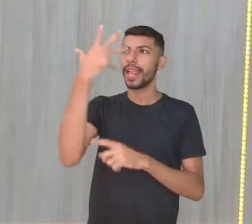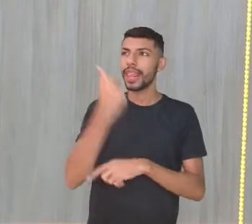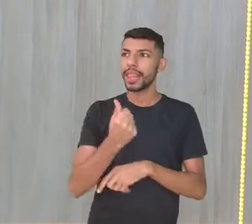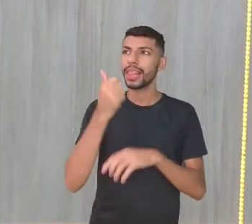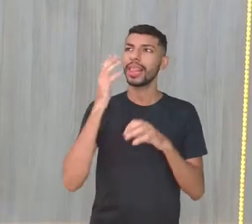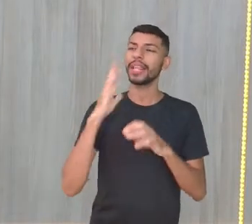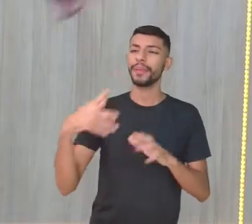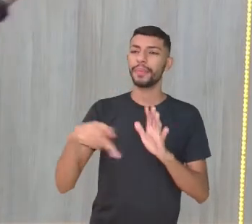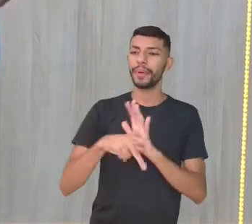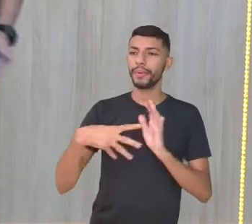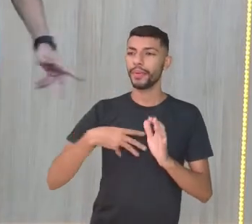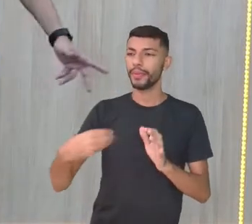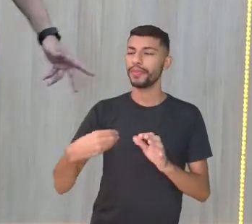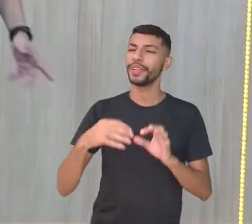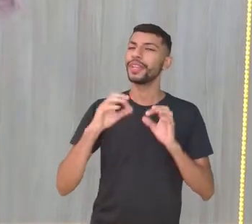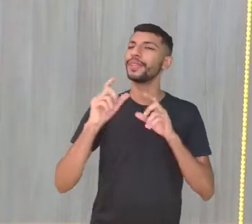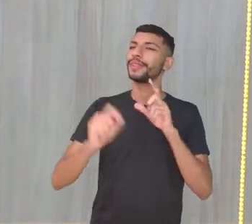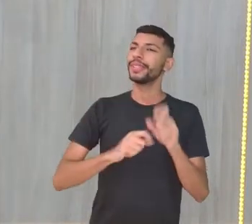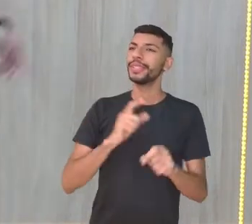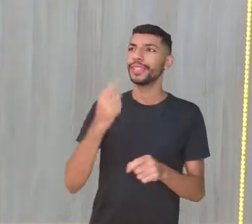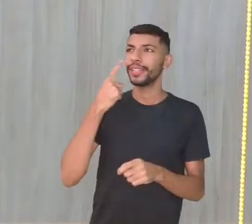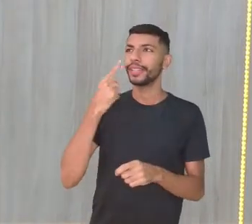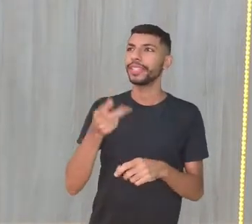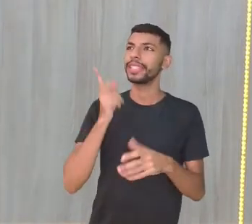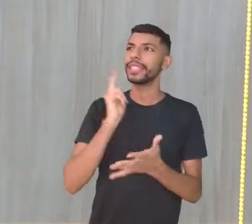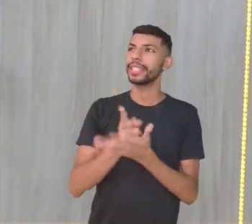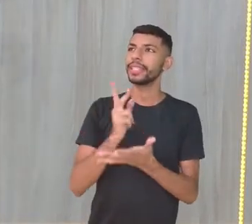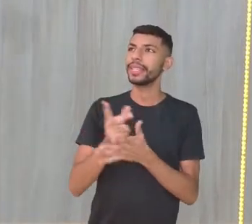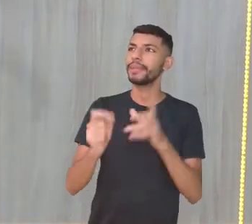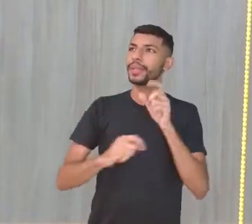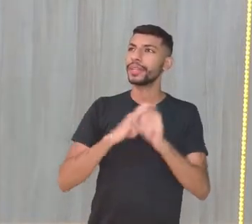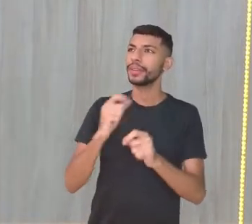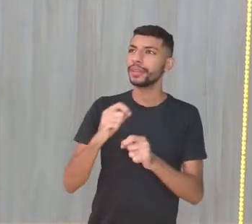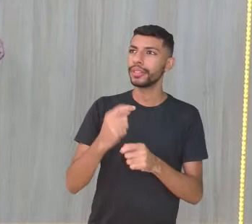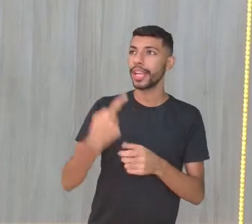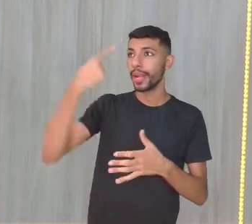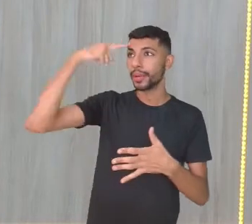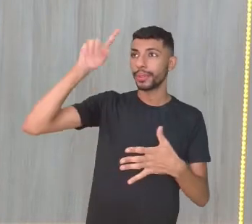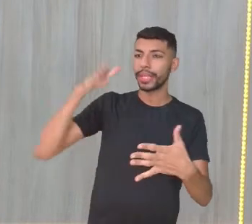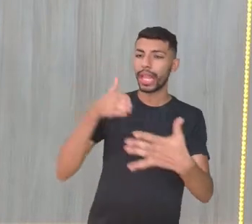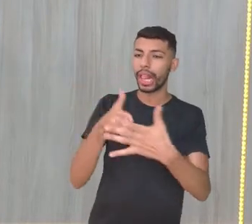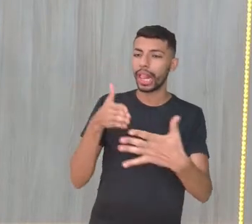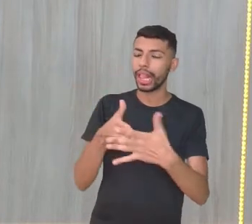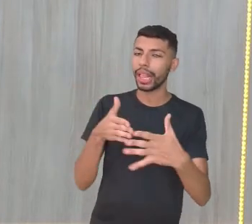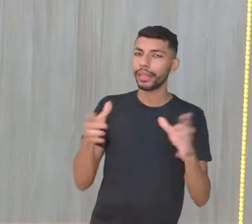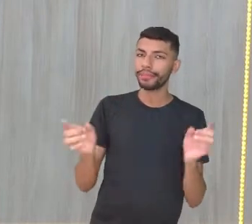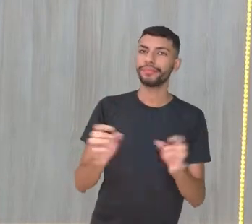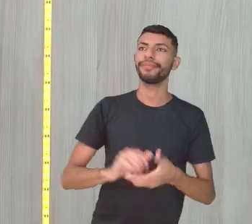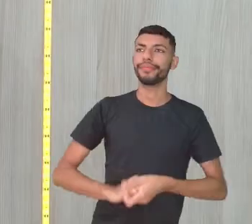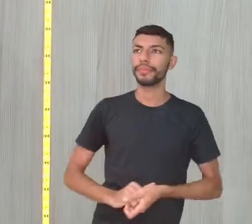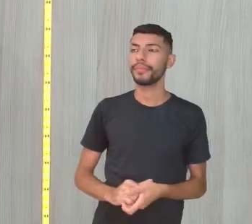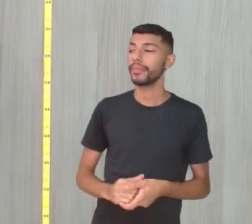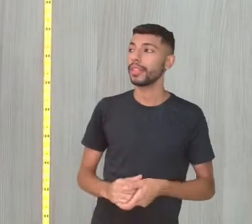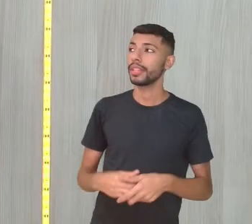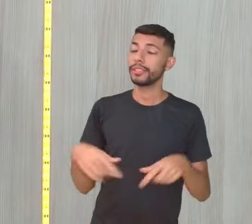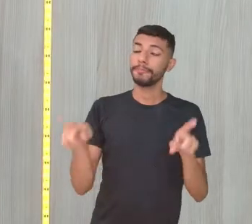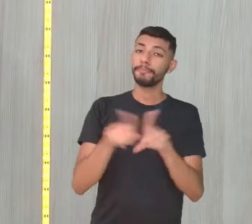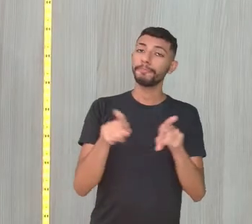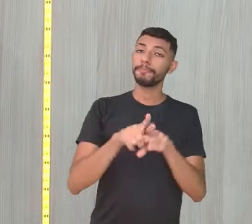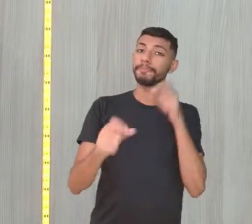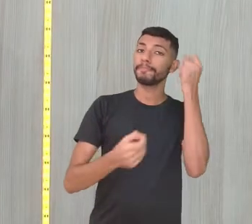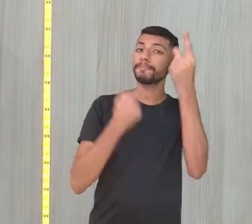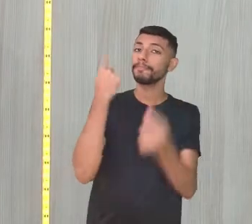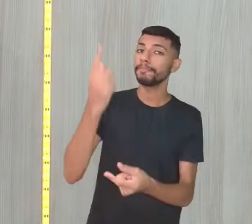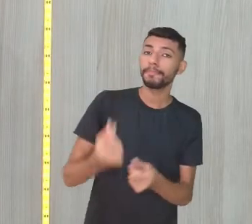filhos. Virou, mexeu, tá fora da validade porque eu não presto atenção. Isso. E às vezes o preço, ele está